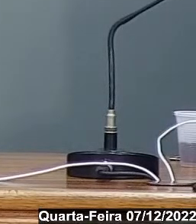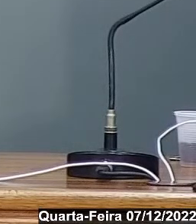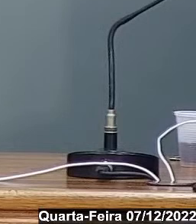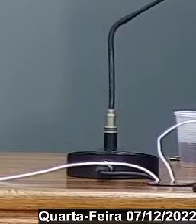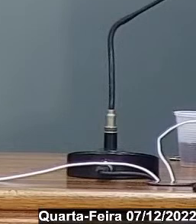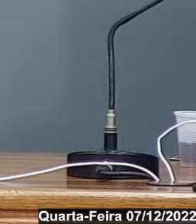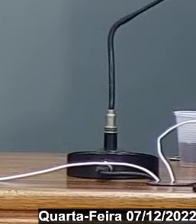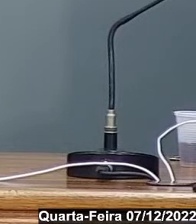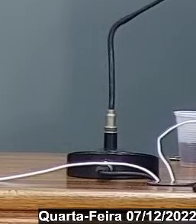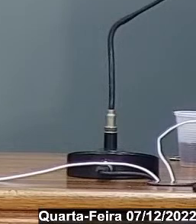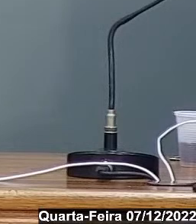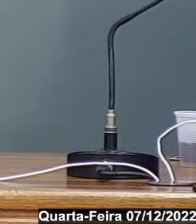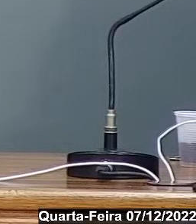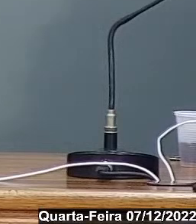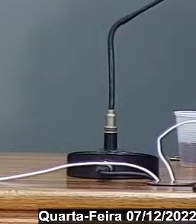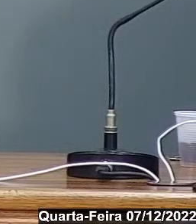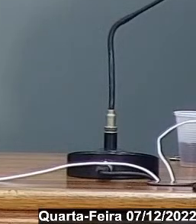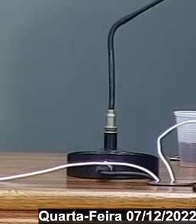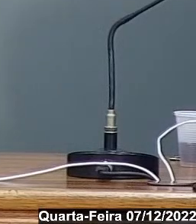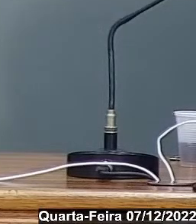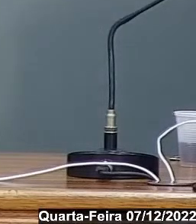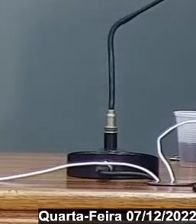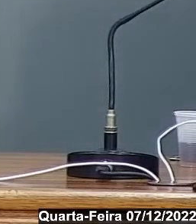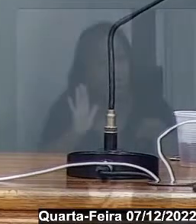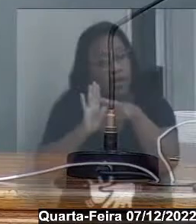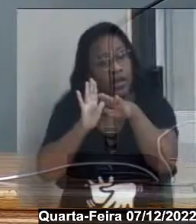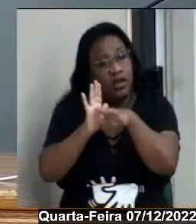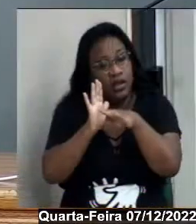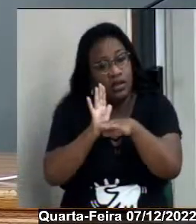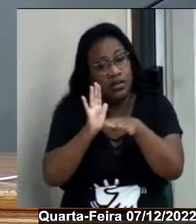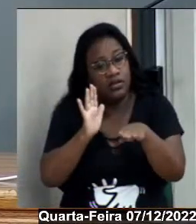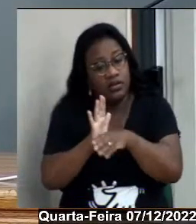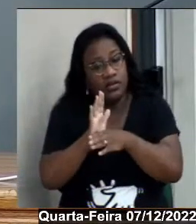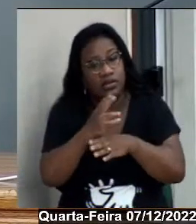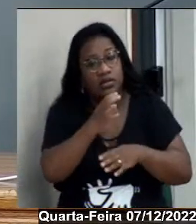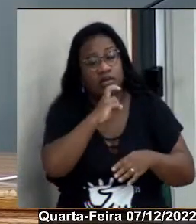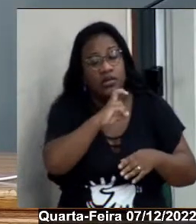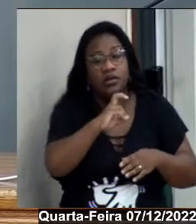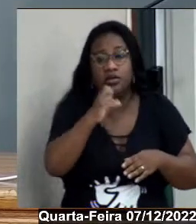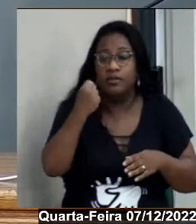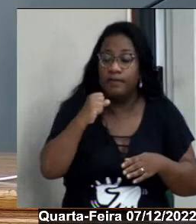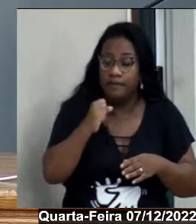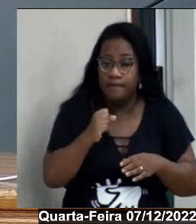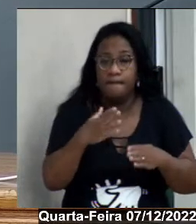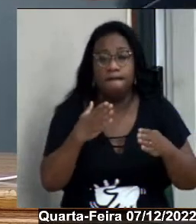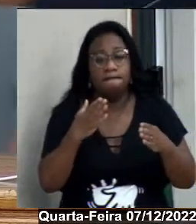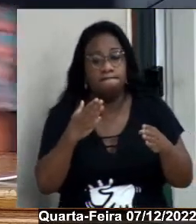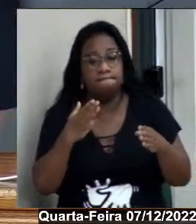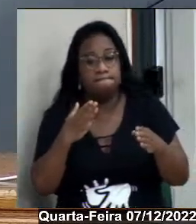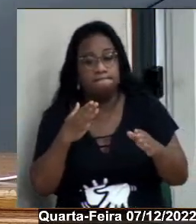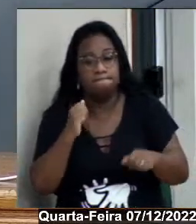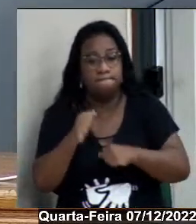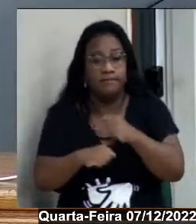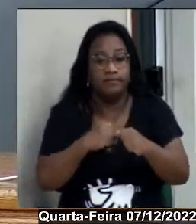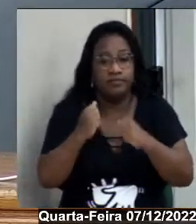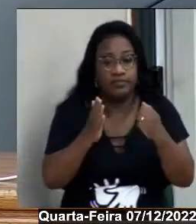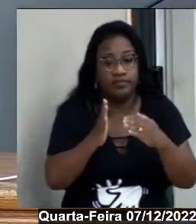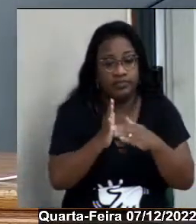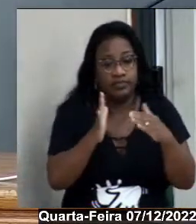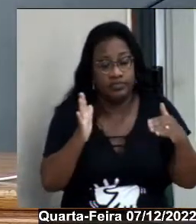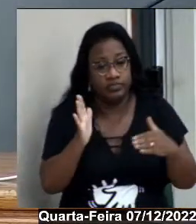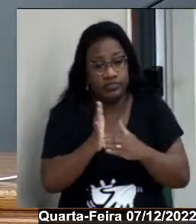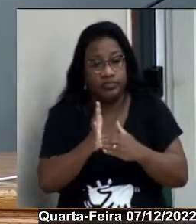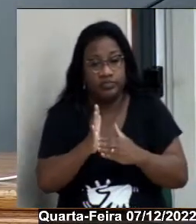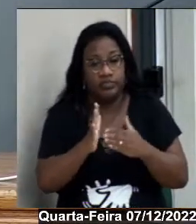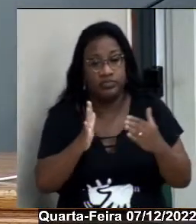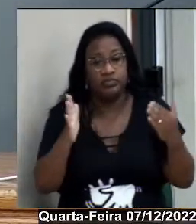Nascimento, Leandro de Souza e Sander Castro da Conceição. Projeto de Decreto Legislativo 58/2022, de autoria do vereador João Antônio Girard,